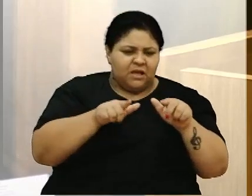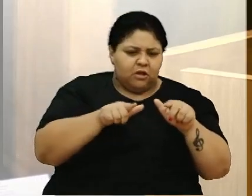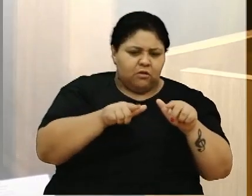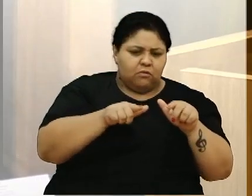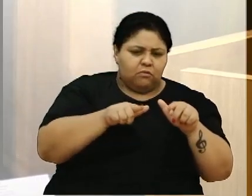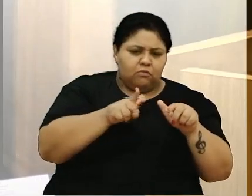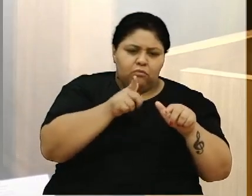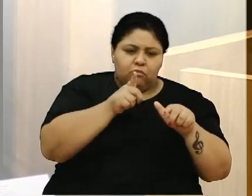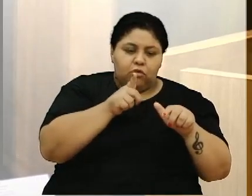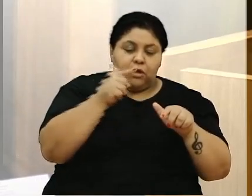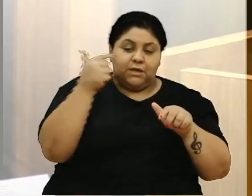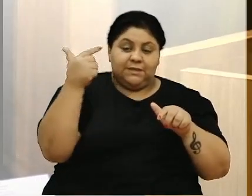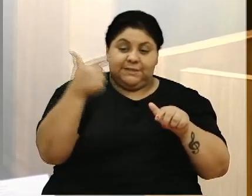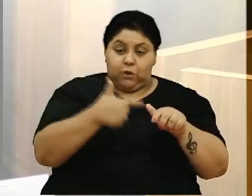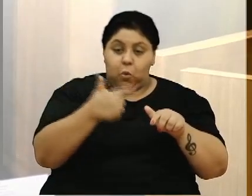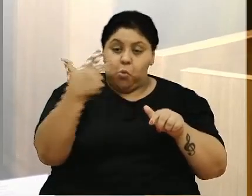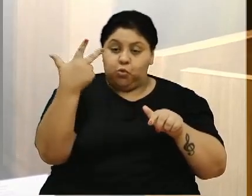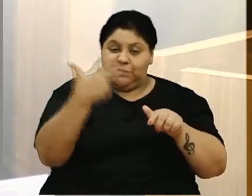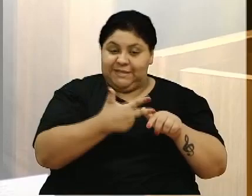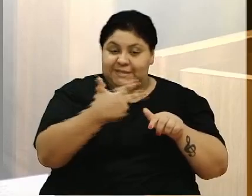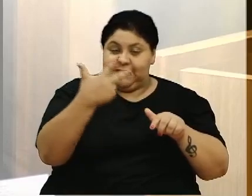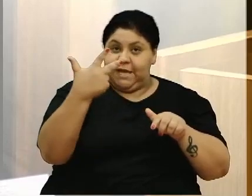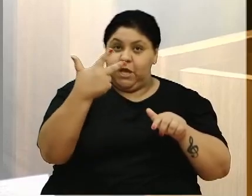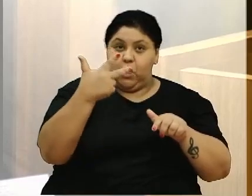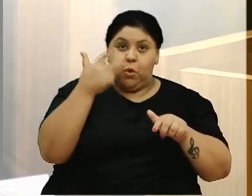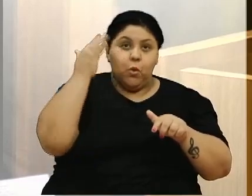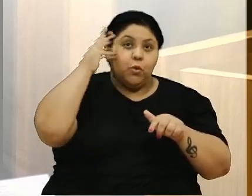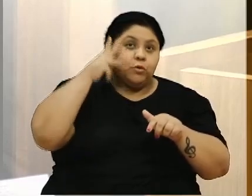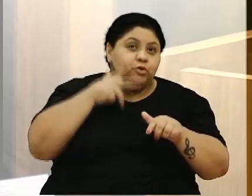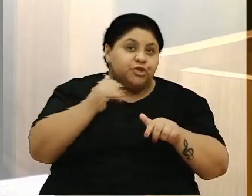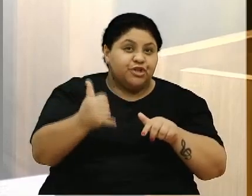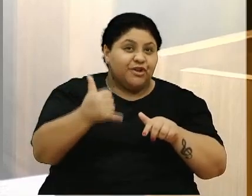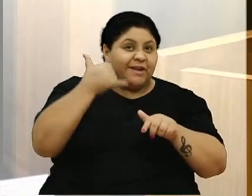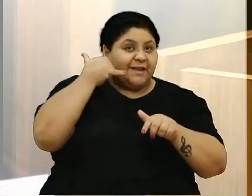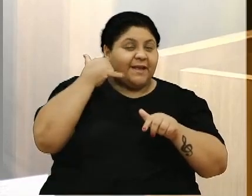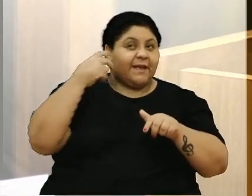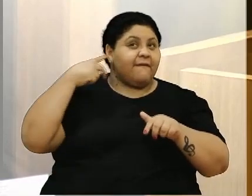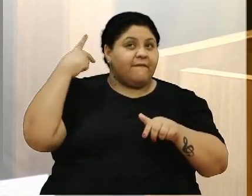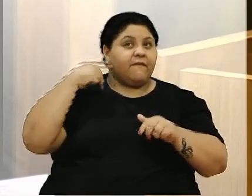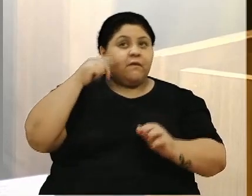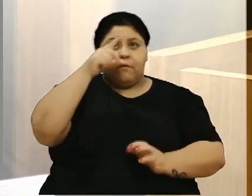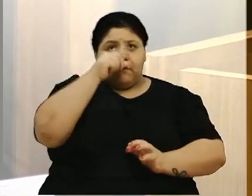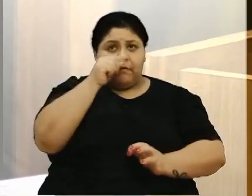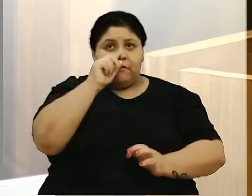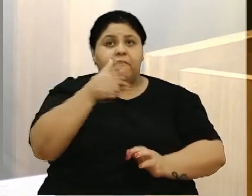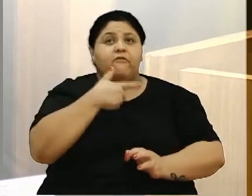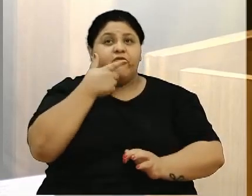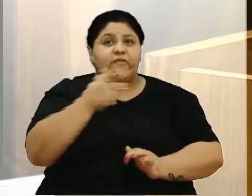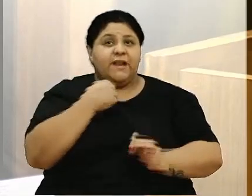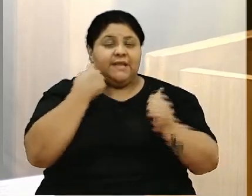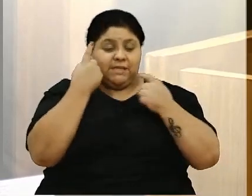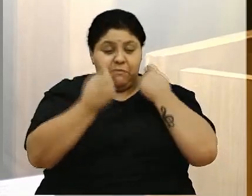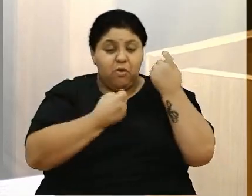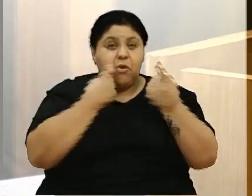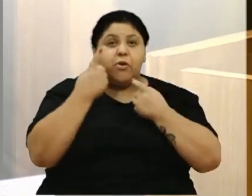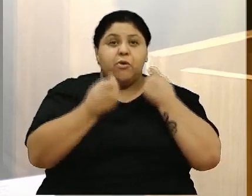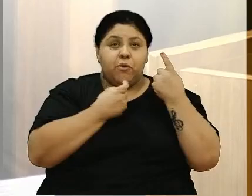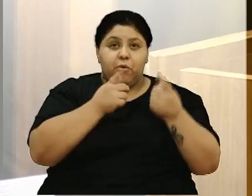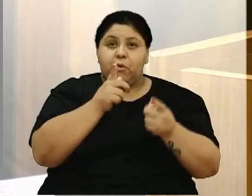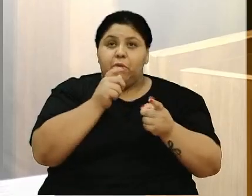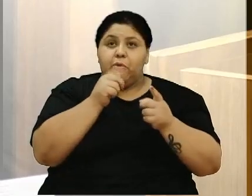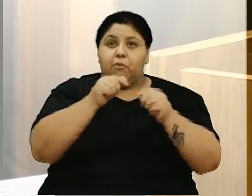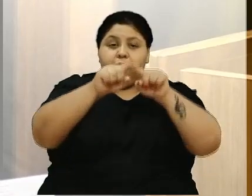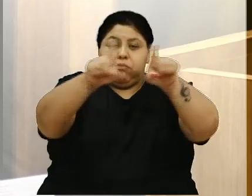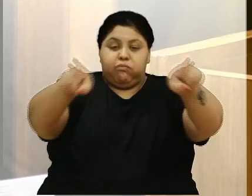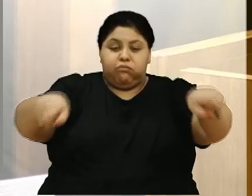para o segundo, terceiro dia, até liguei para o vereador Fantinel, expressei a minha preocupação com as represas, com